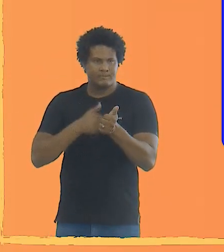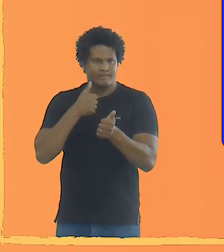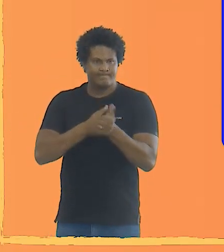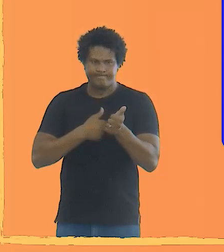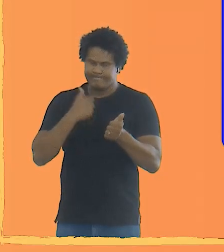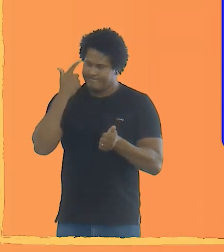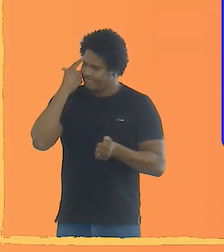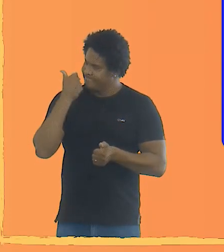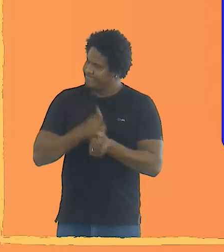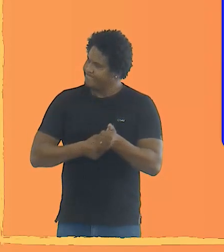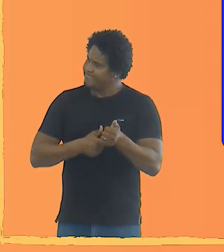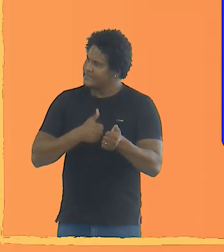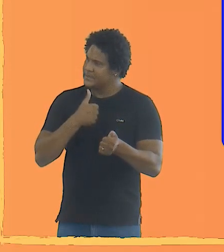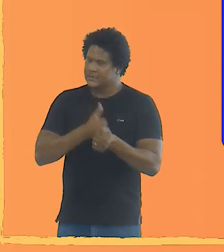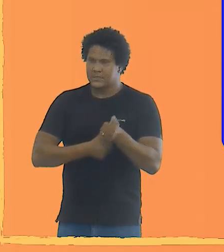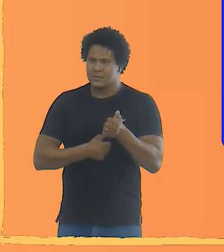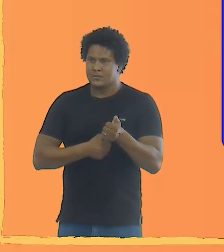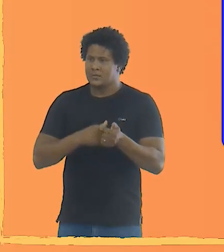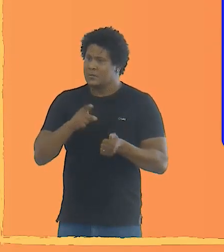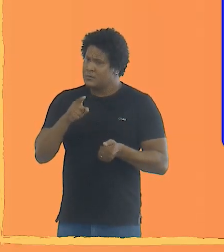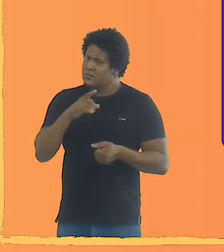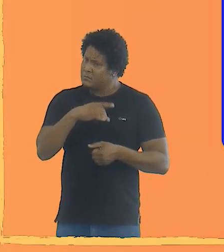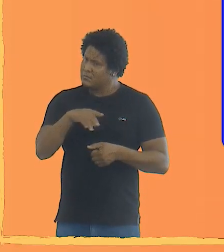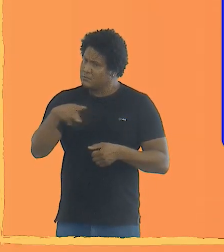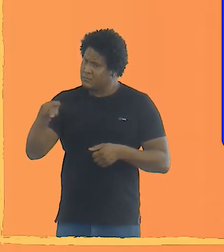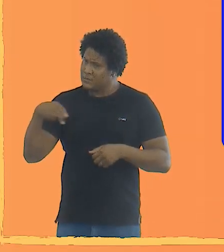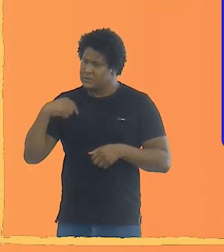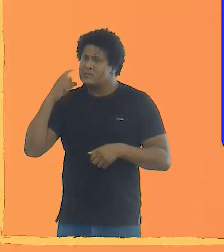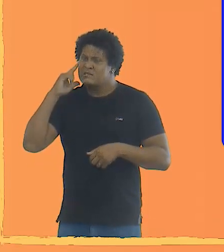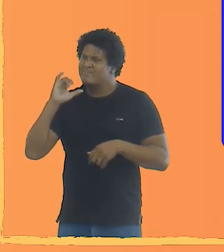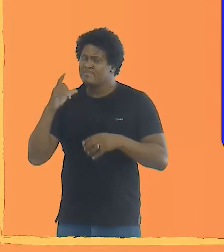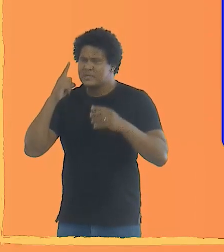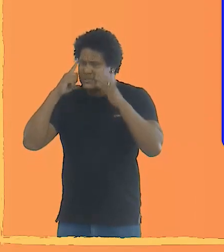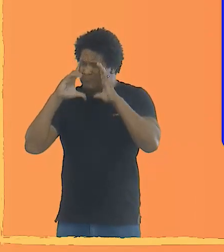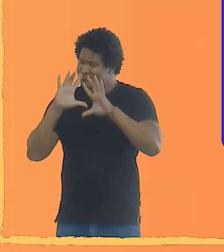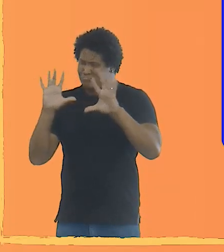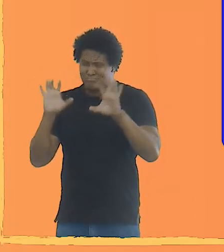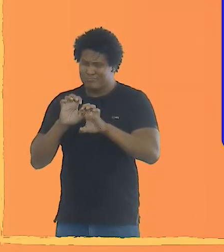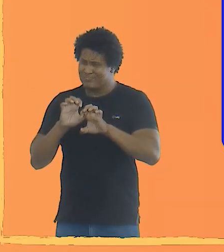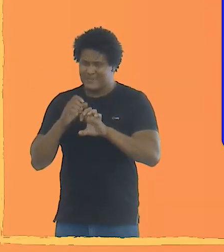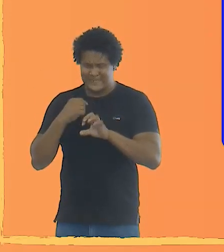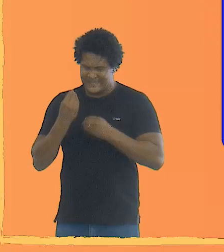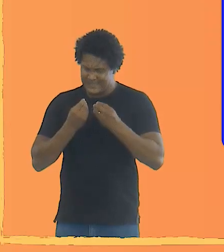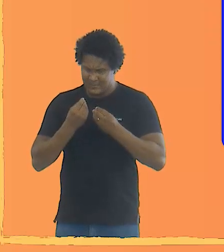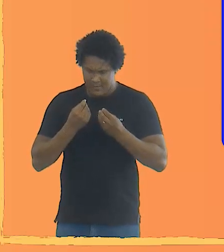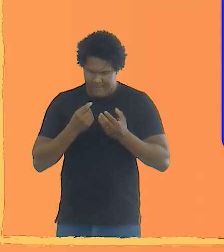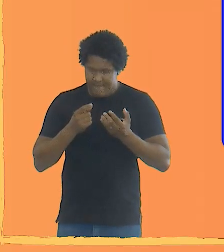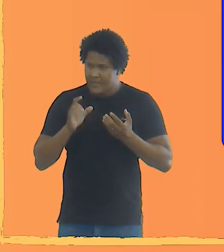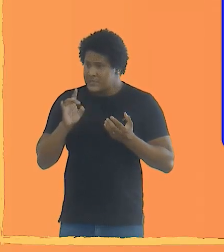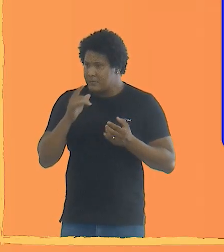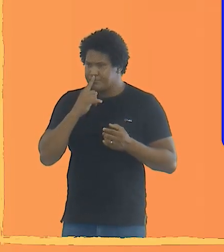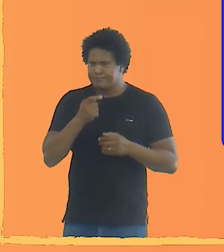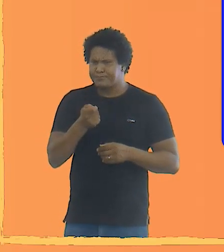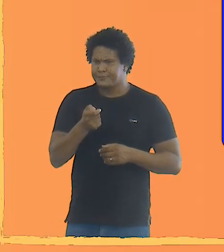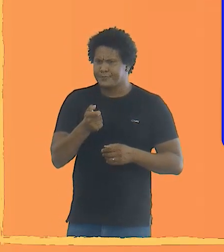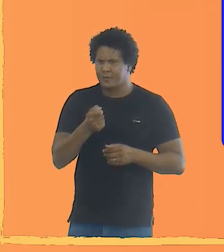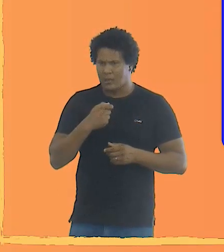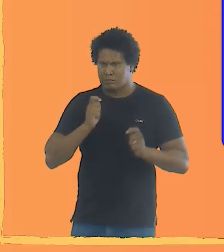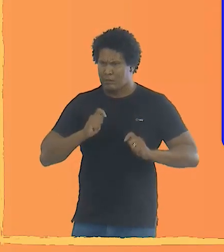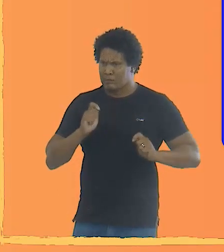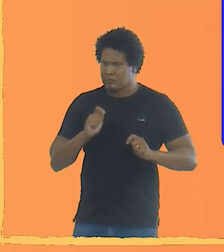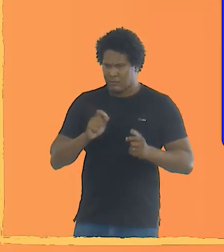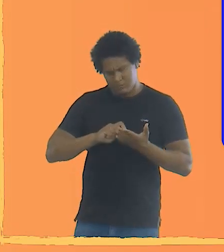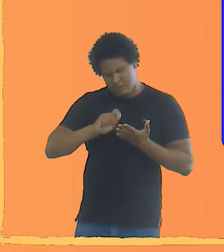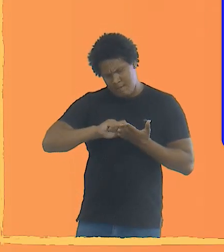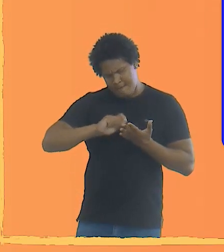de outra maneira. Cara, vai escrevendo caso a caso. Se a quantidade de possibilidades for pequena, você vai escrevendo. Agora,